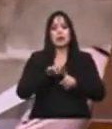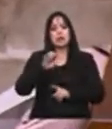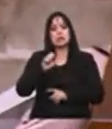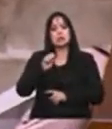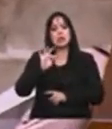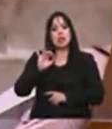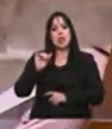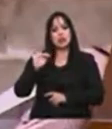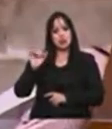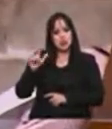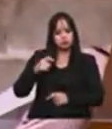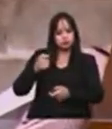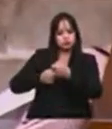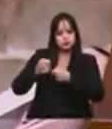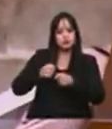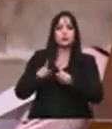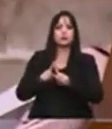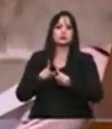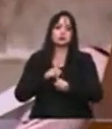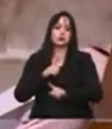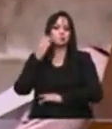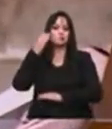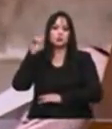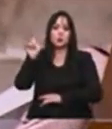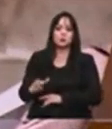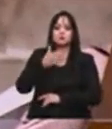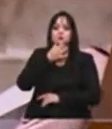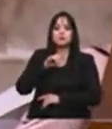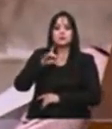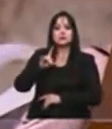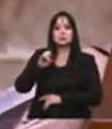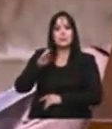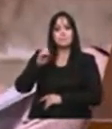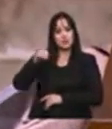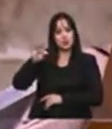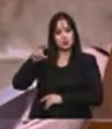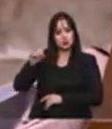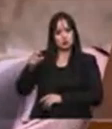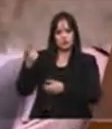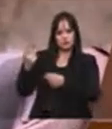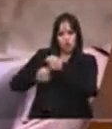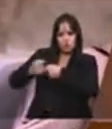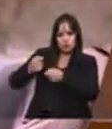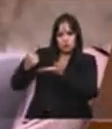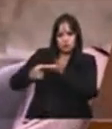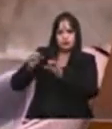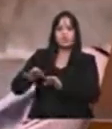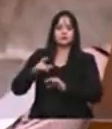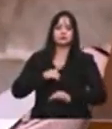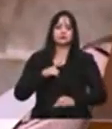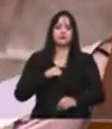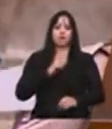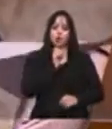das negociações e o que o empenho de Demétrios para fechar o negócio era incomum. O dolo de